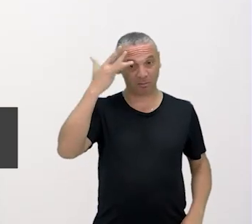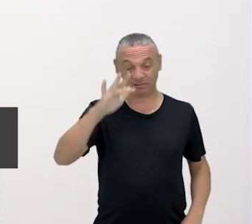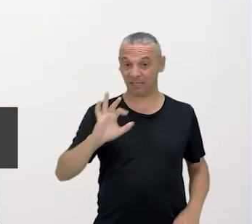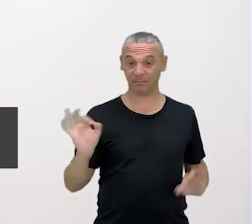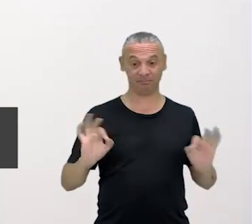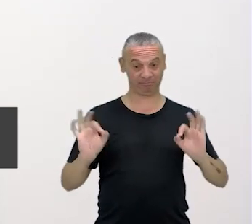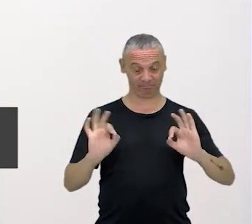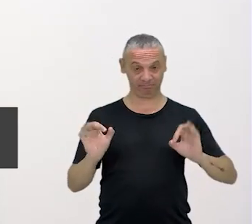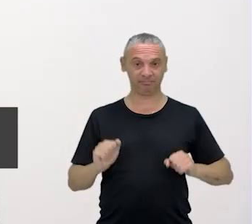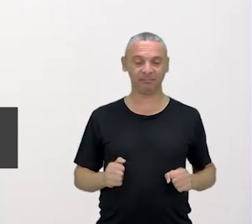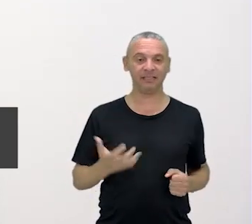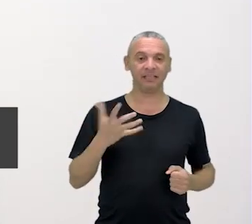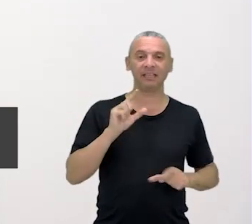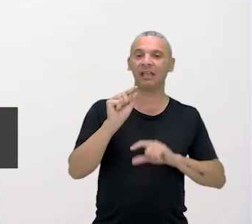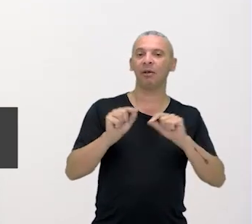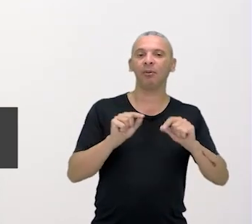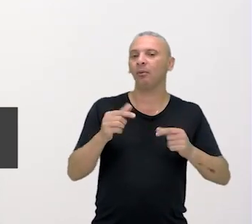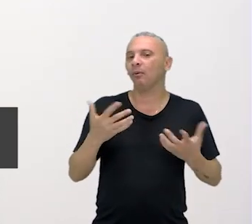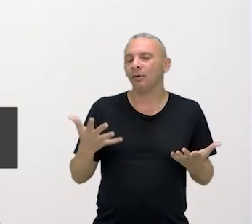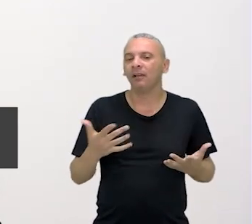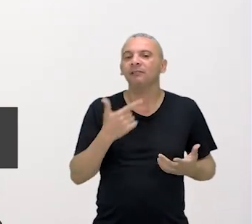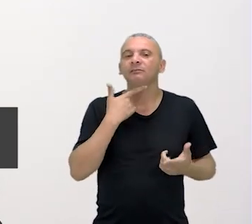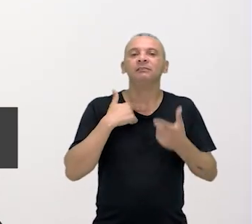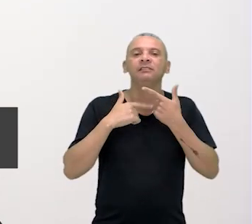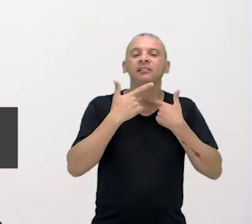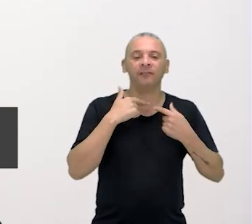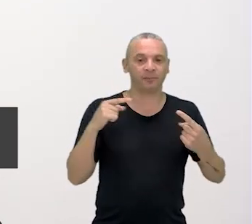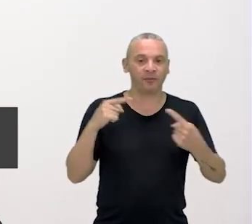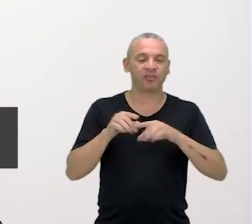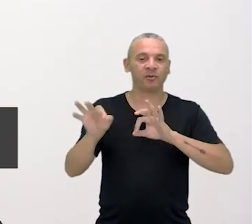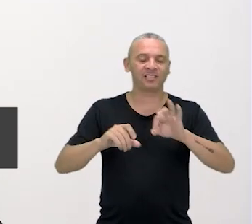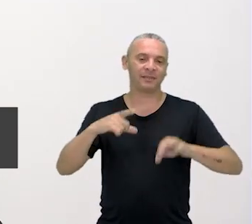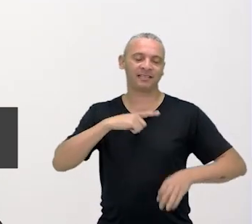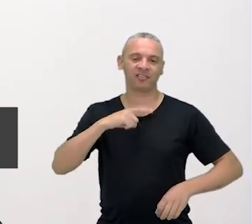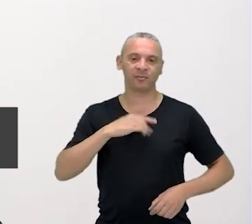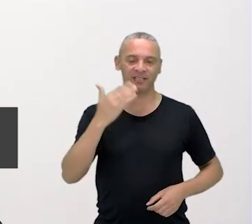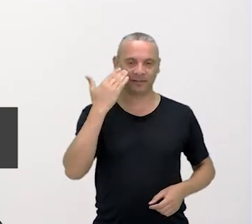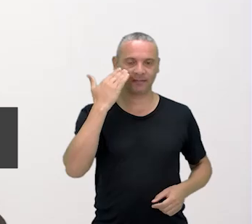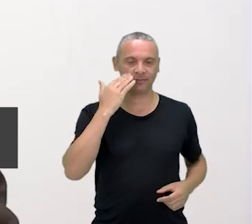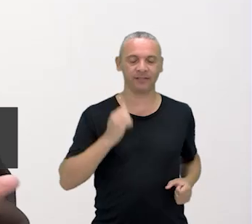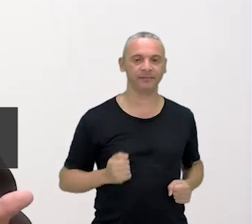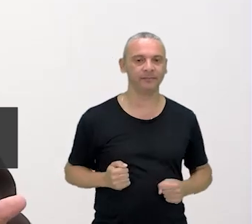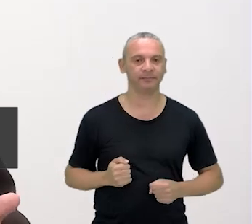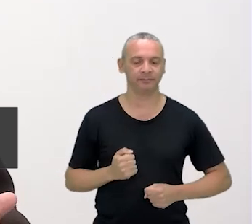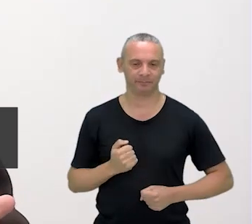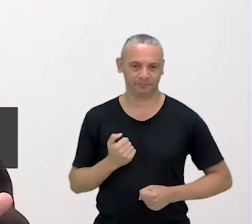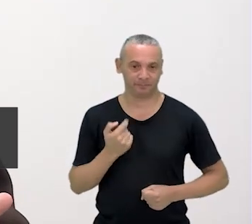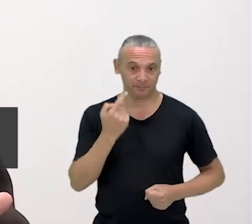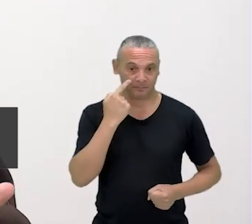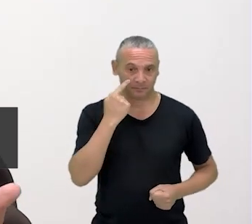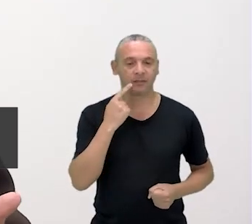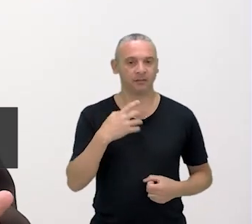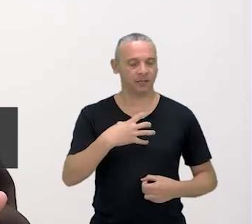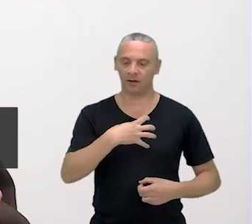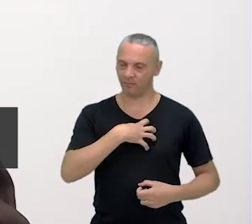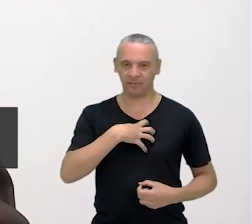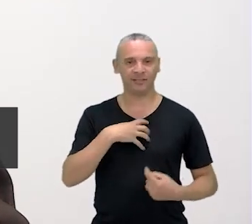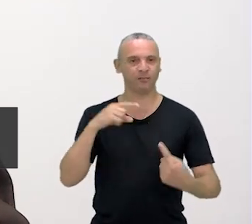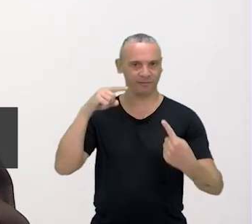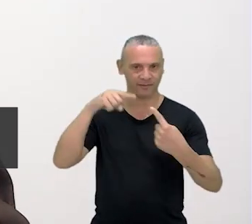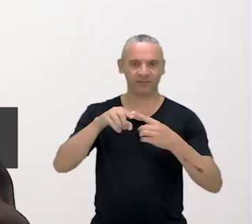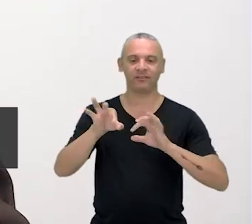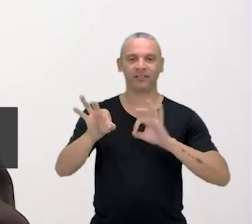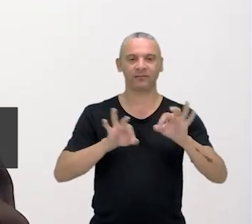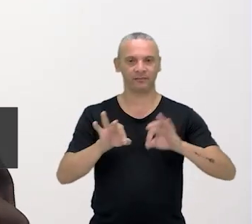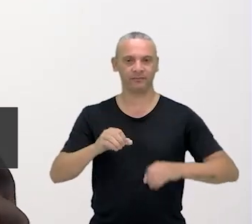hein? Porque quer sim, né? Eles querem a todo custo cobrar por afeto, né? Afeto não é isso, porque o afeto está ligado